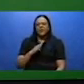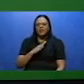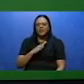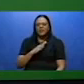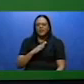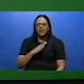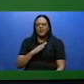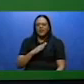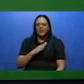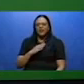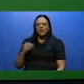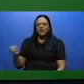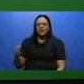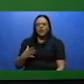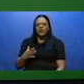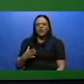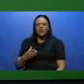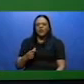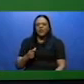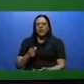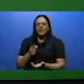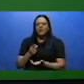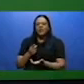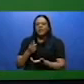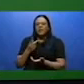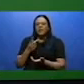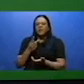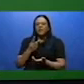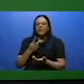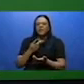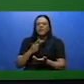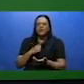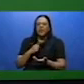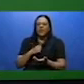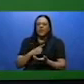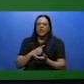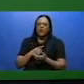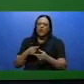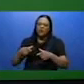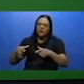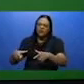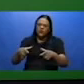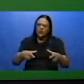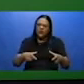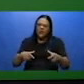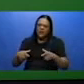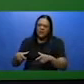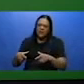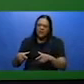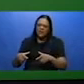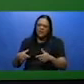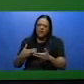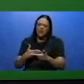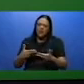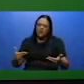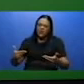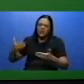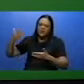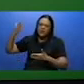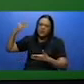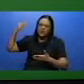cidades muito antigas? Nelas encontramos sítios arqueológicos que revelam